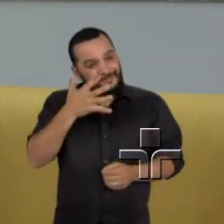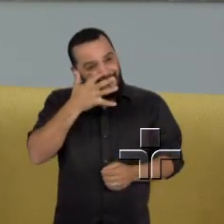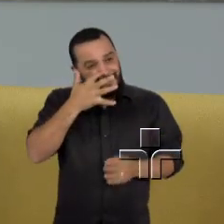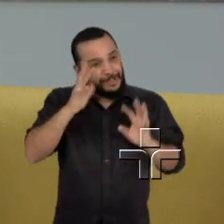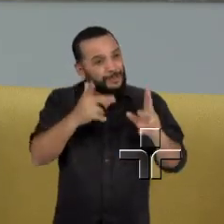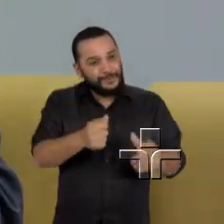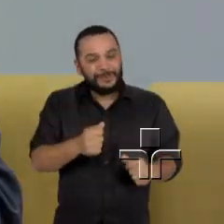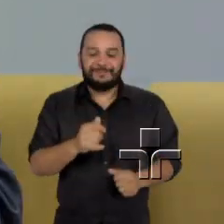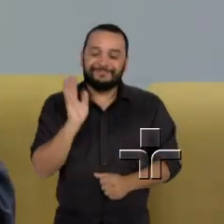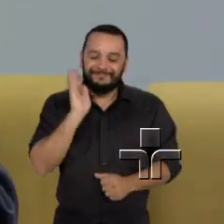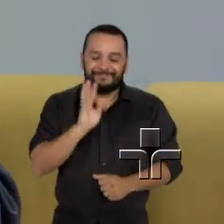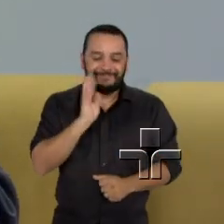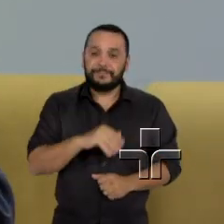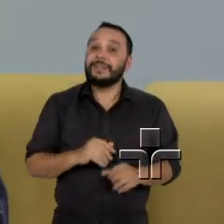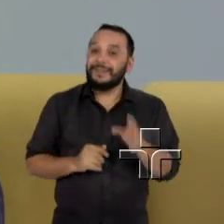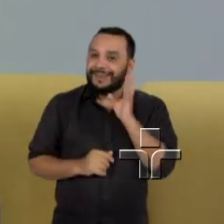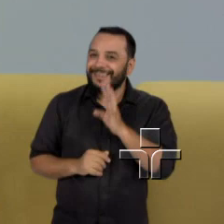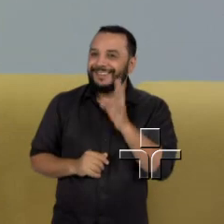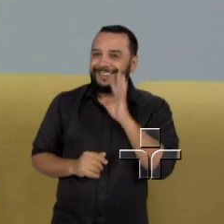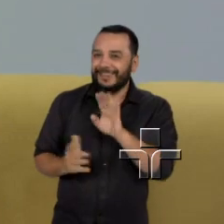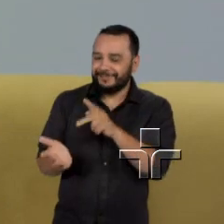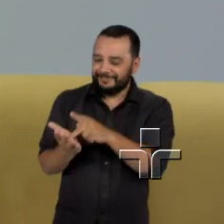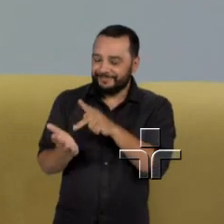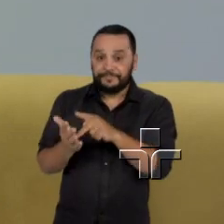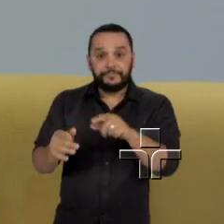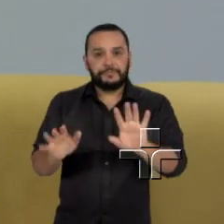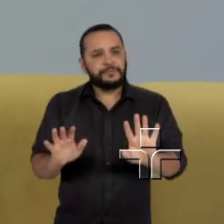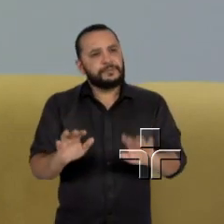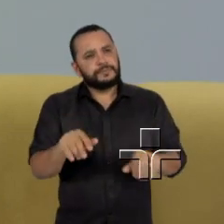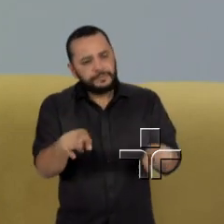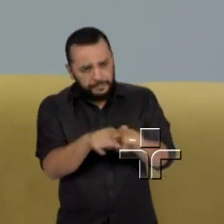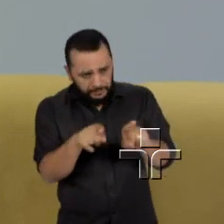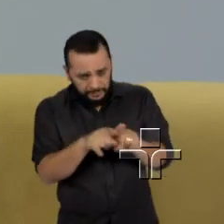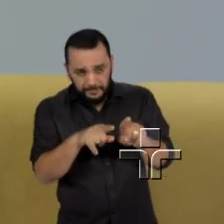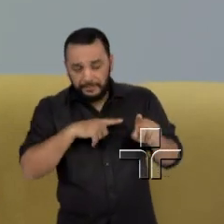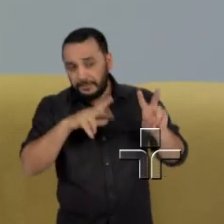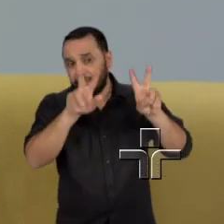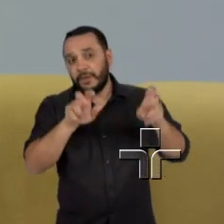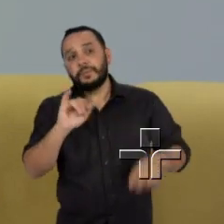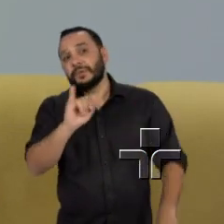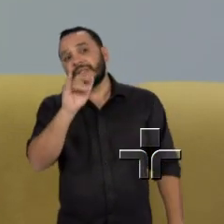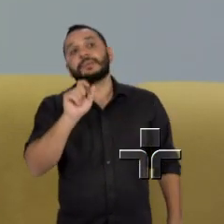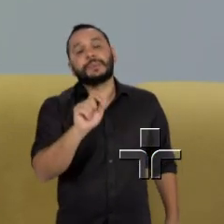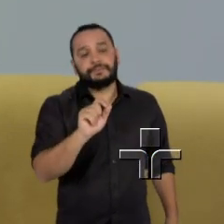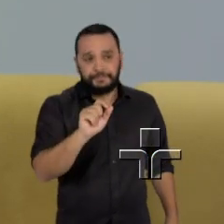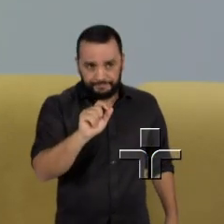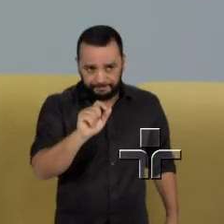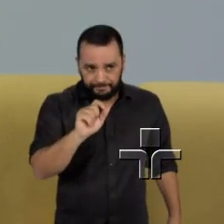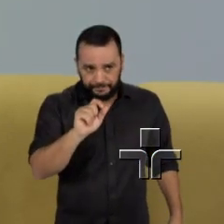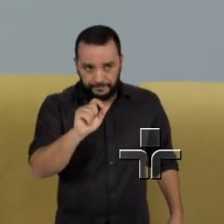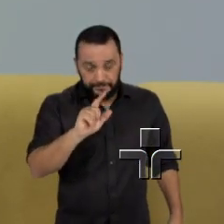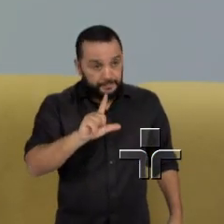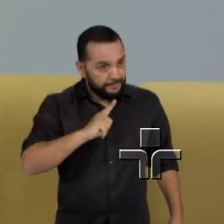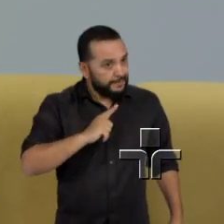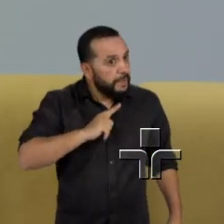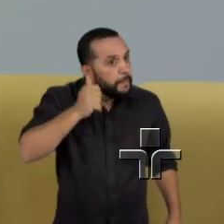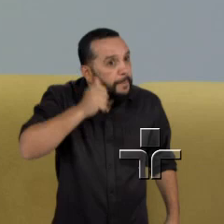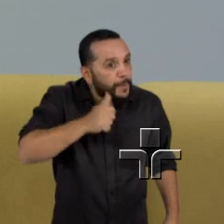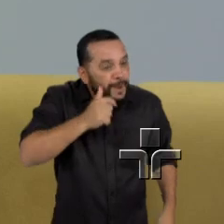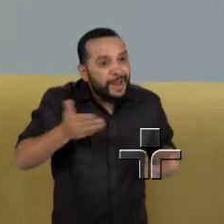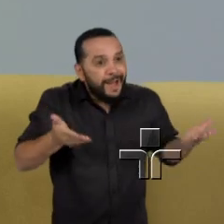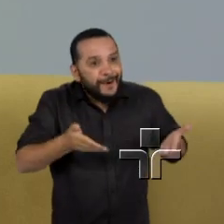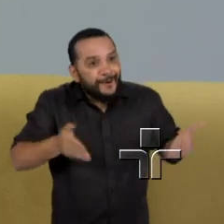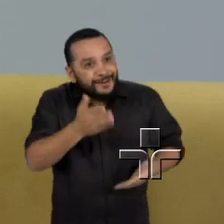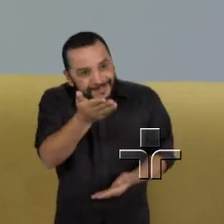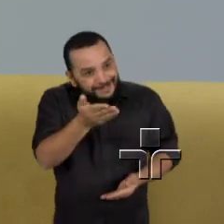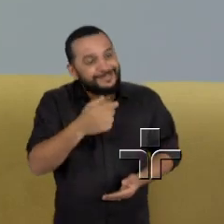Muito legal. E isso também, quer dizer, tem uma questão que acho que também é importante, de uma mulher assumir essa